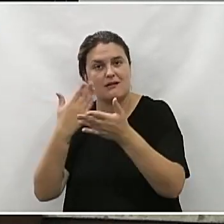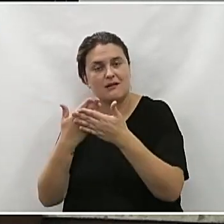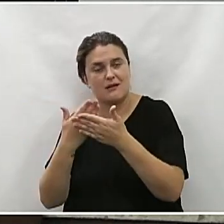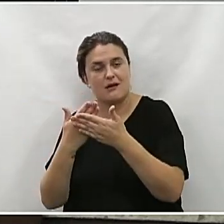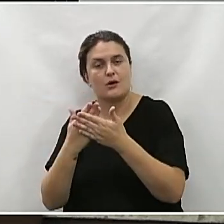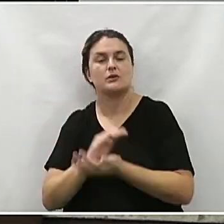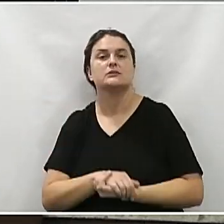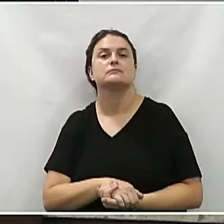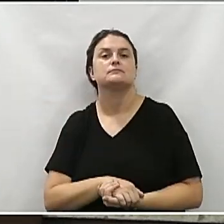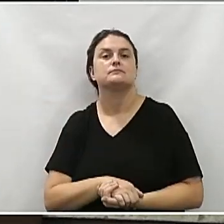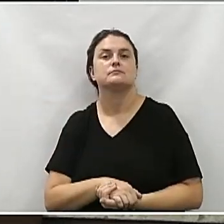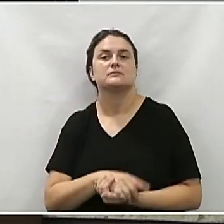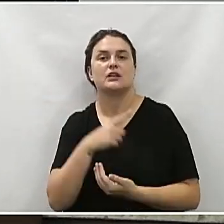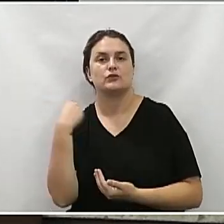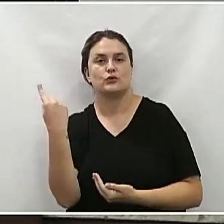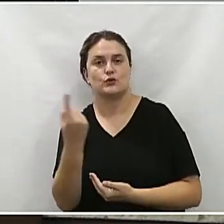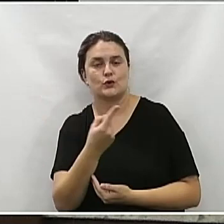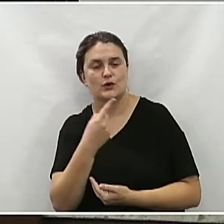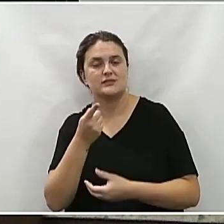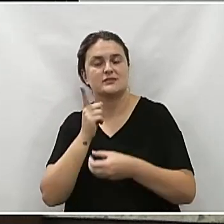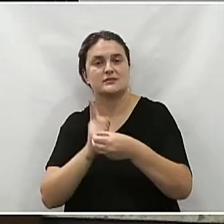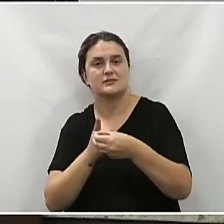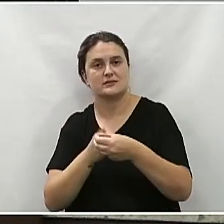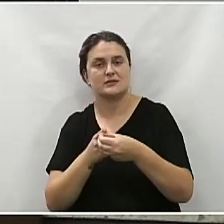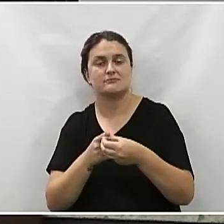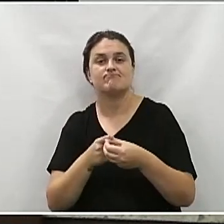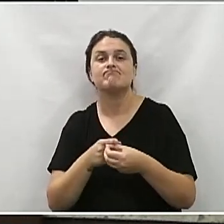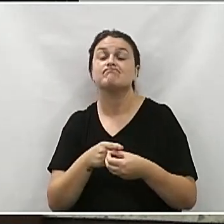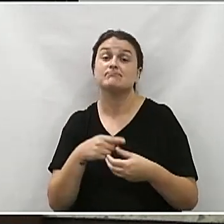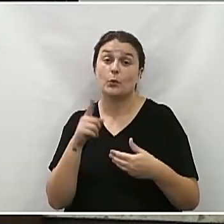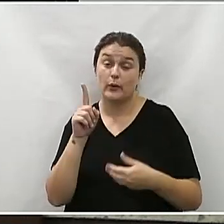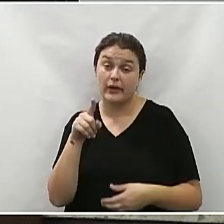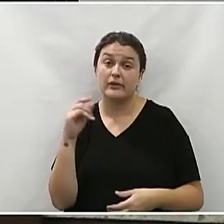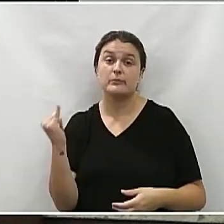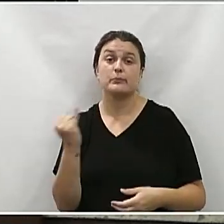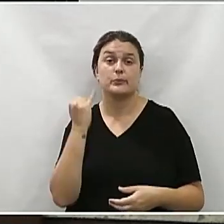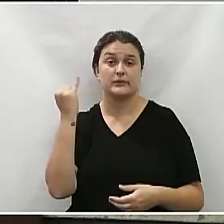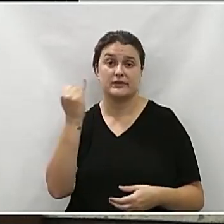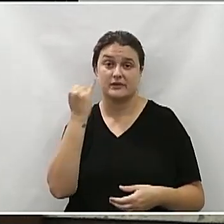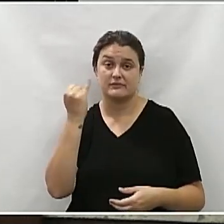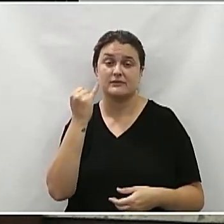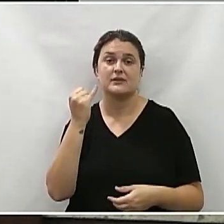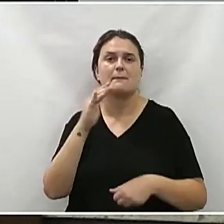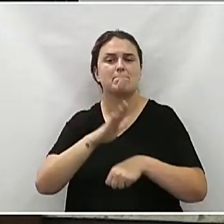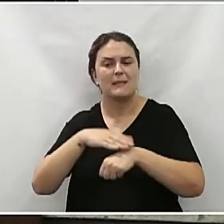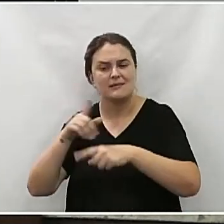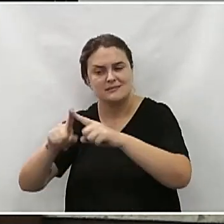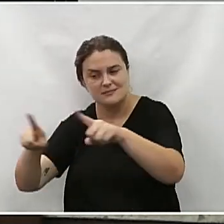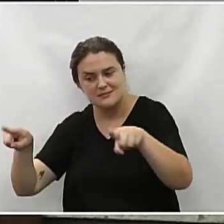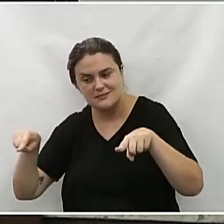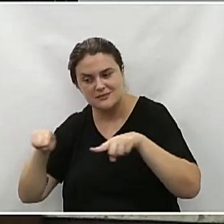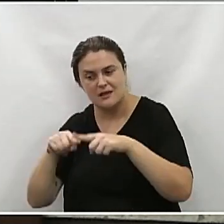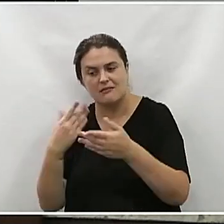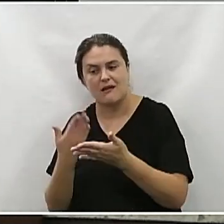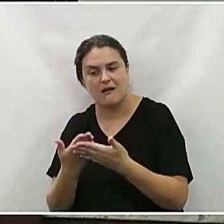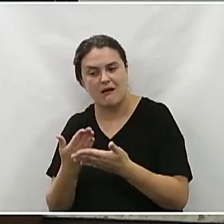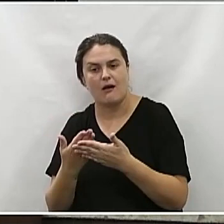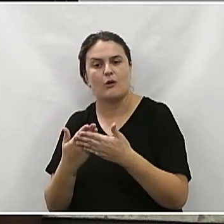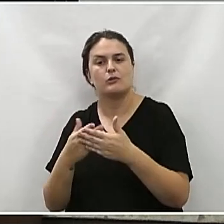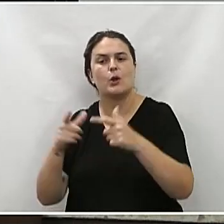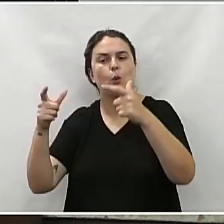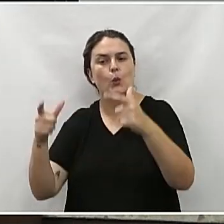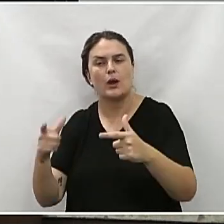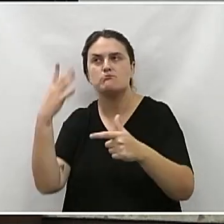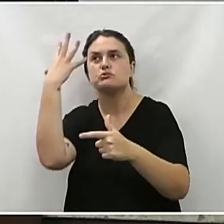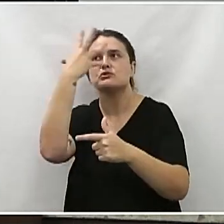várias escolas aí de nossa cidade isso é muito importante trazer mais espaço mais comodidade para